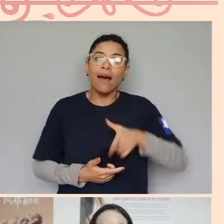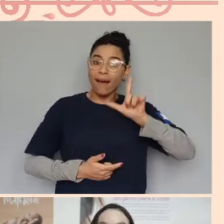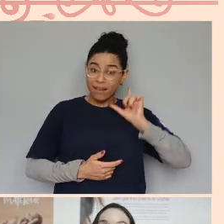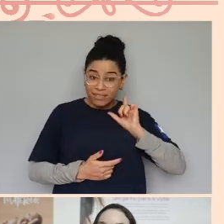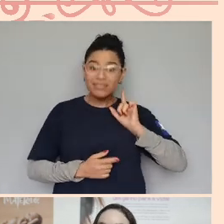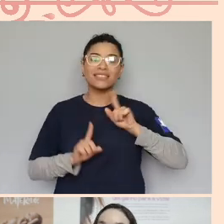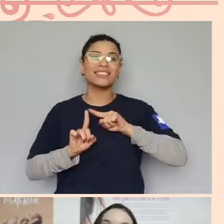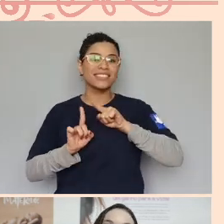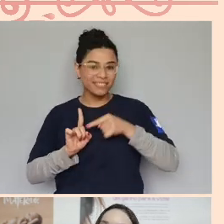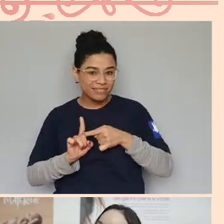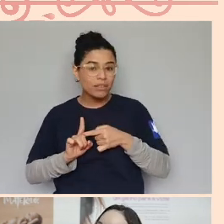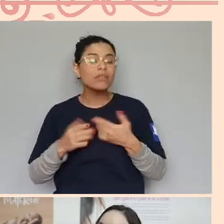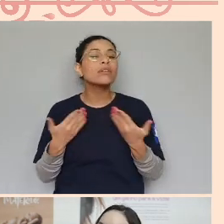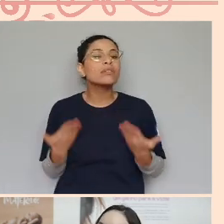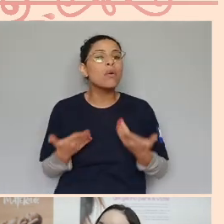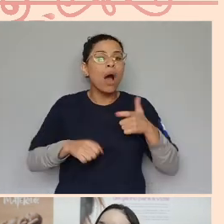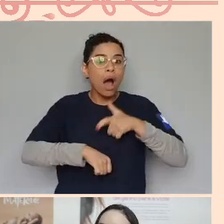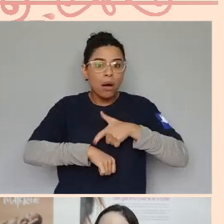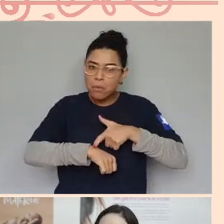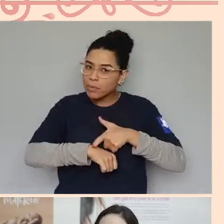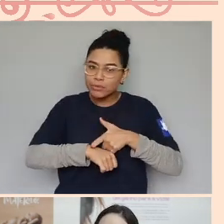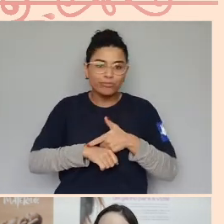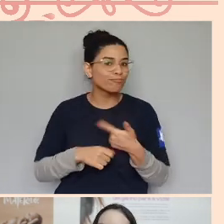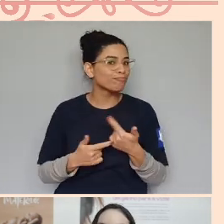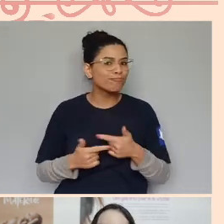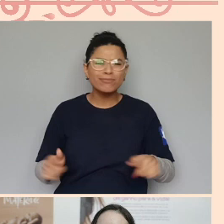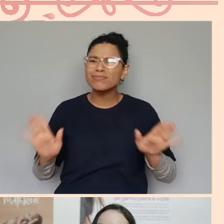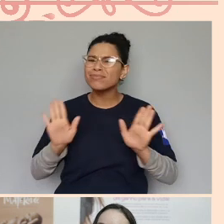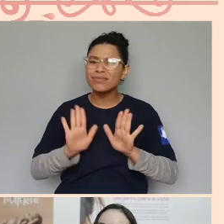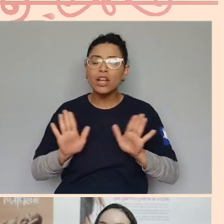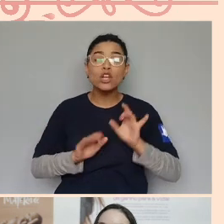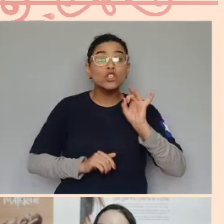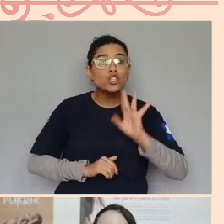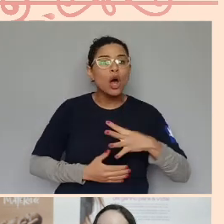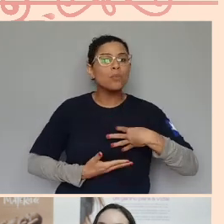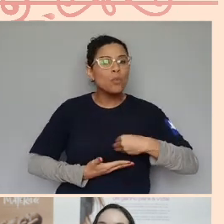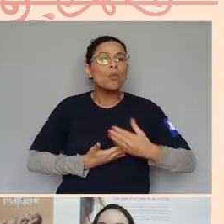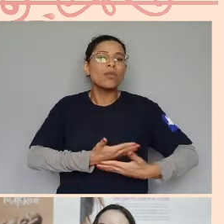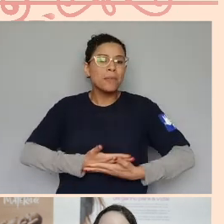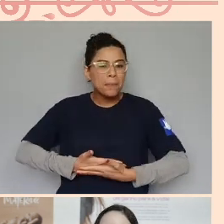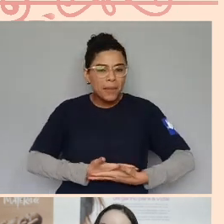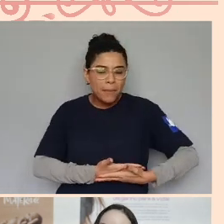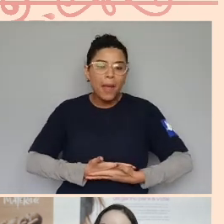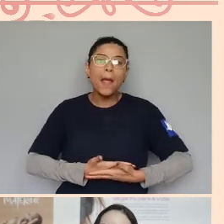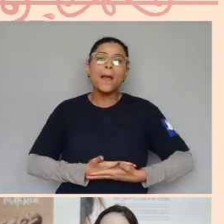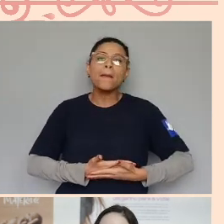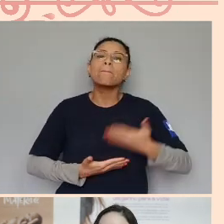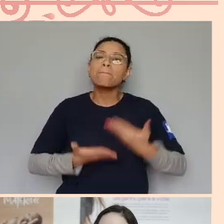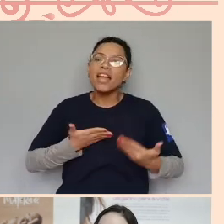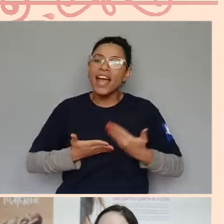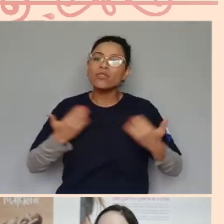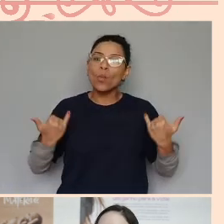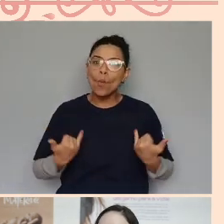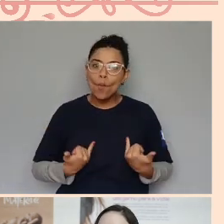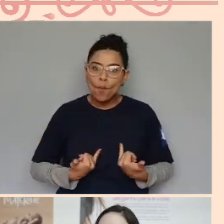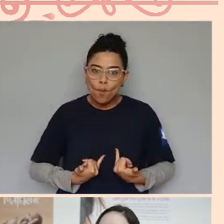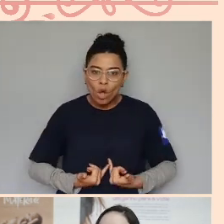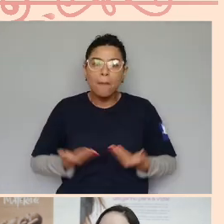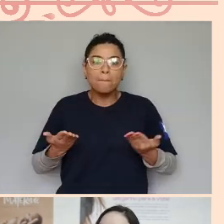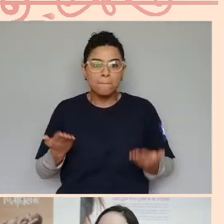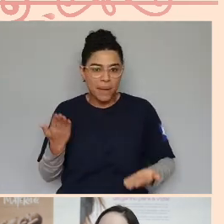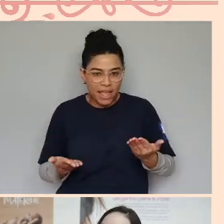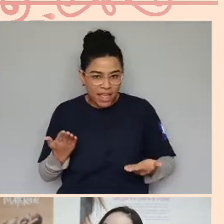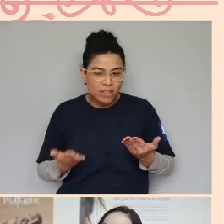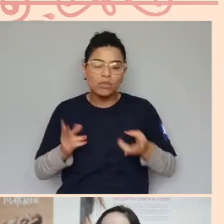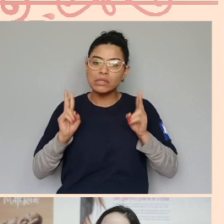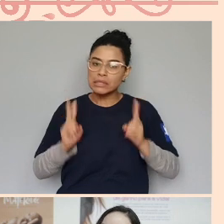na gestação. Então, não é o momento de fazer dietas. Só amamentando o seu bebê já perde peso naturalmente, o útero já vai